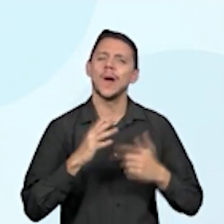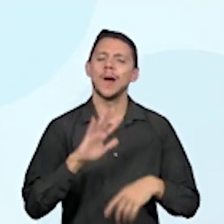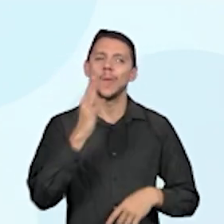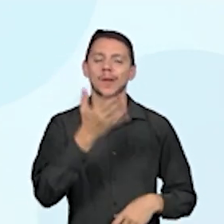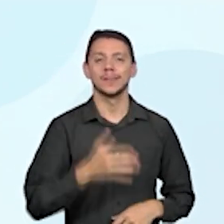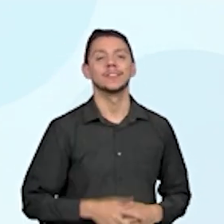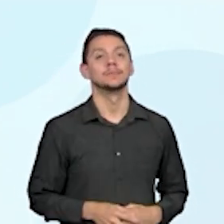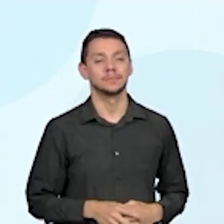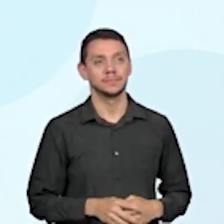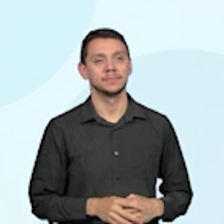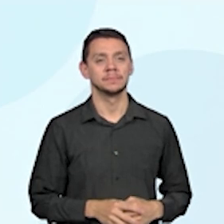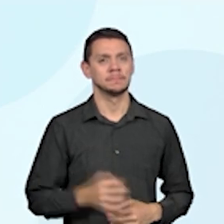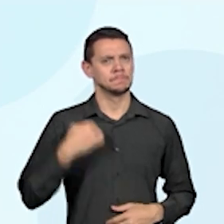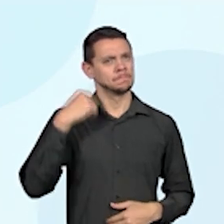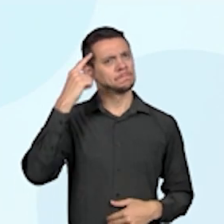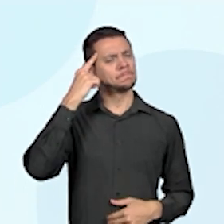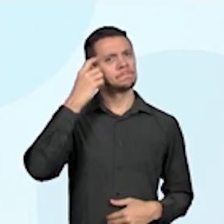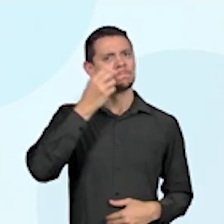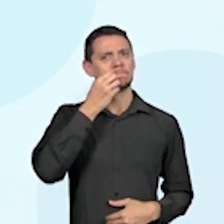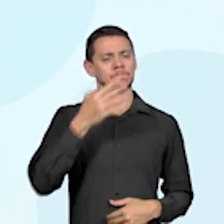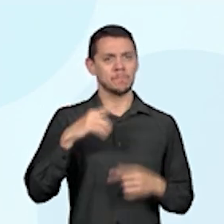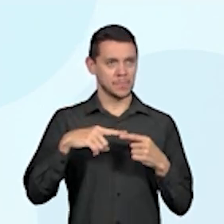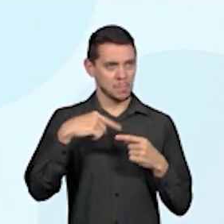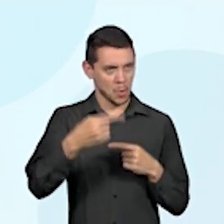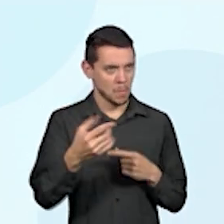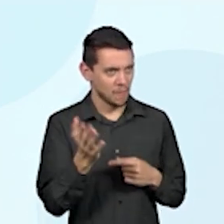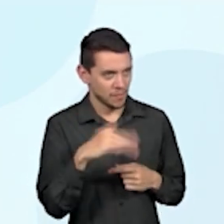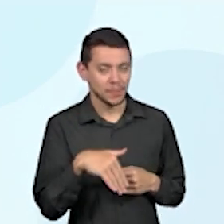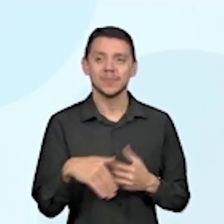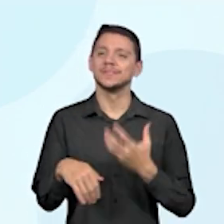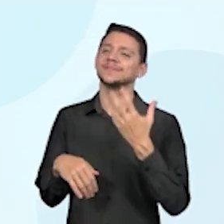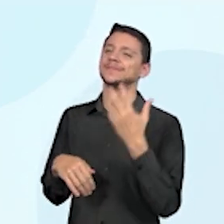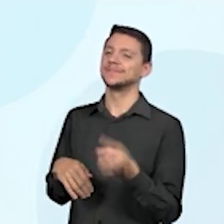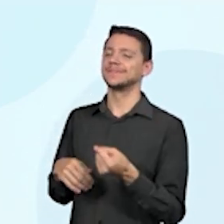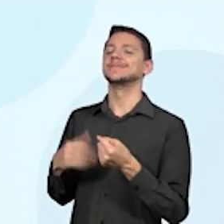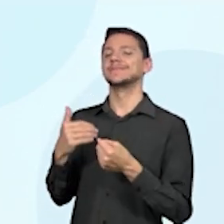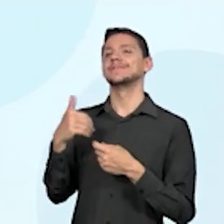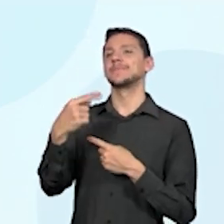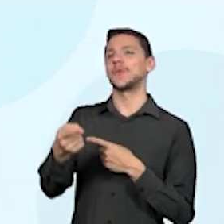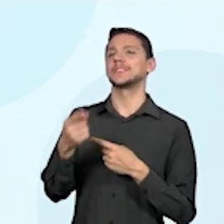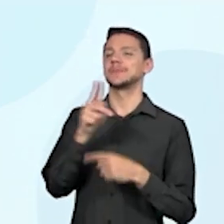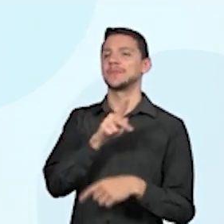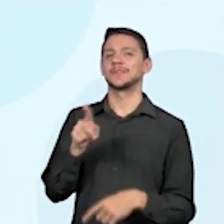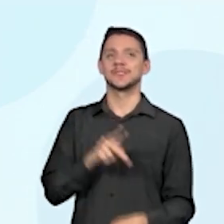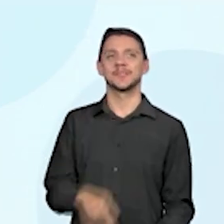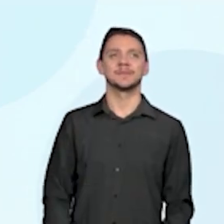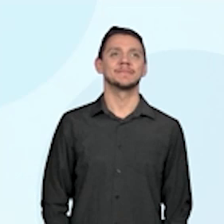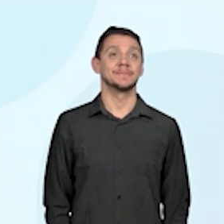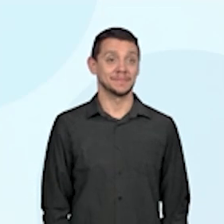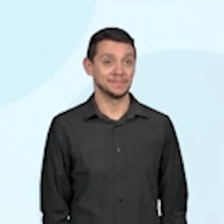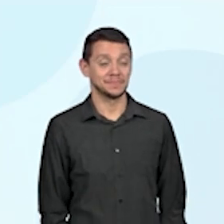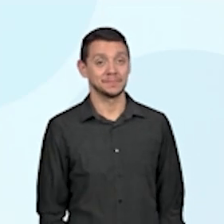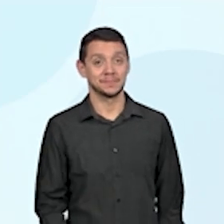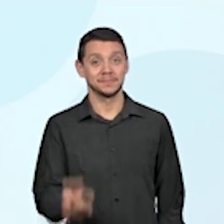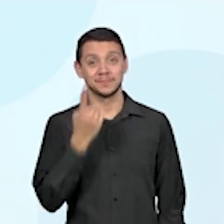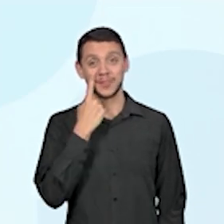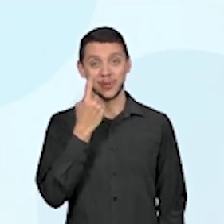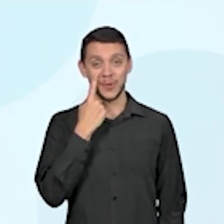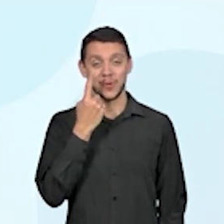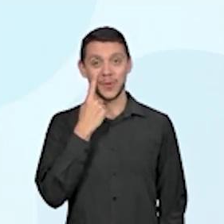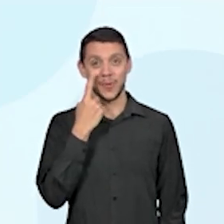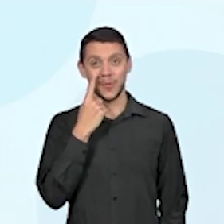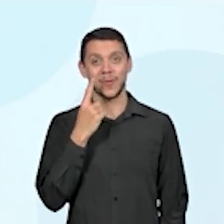E acho que está ficando bom. Vamos à próxima? Vamos, professor. Vamos à próxima. Olha só, ele volta